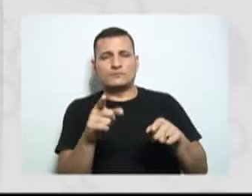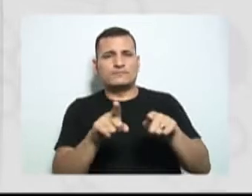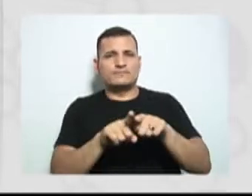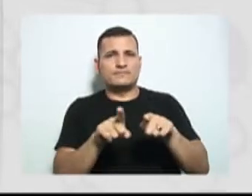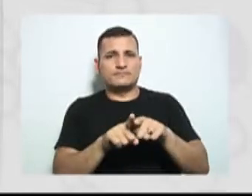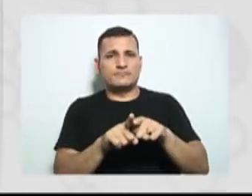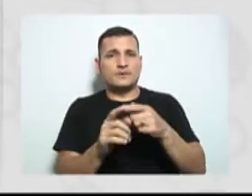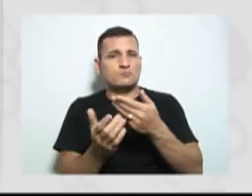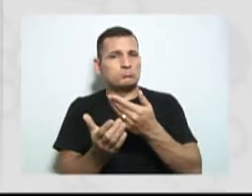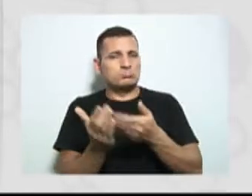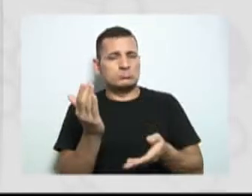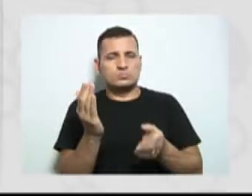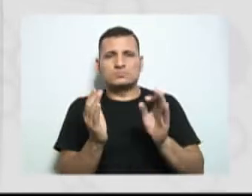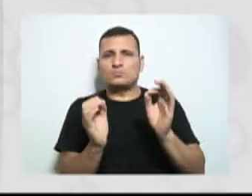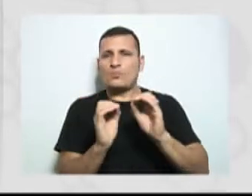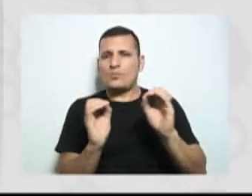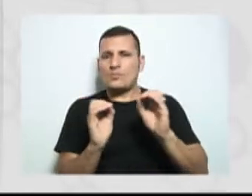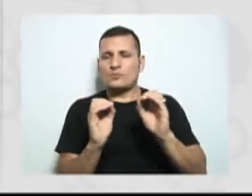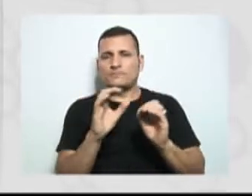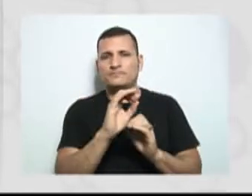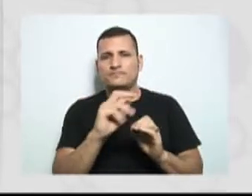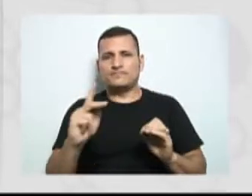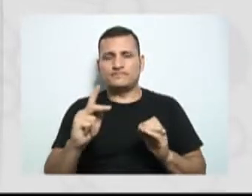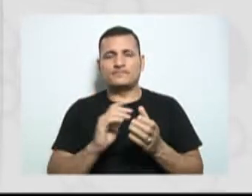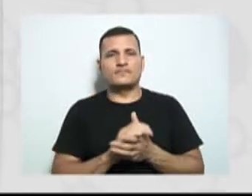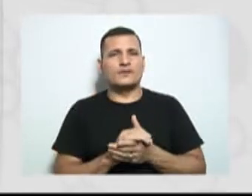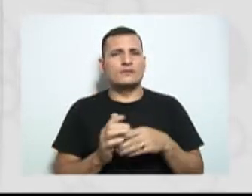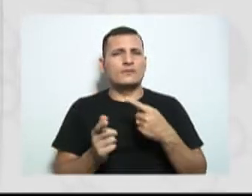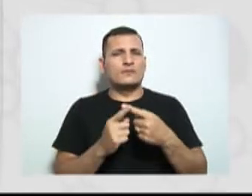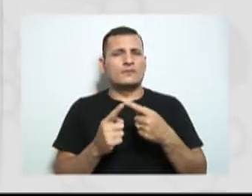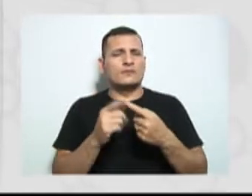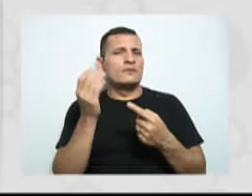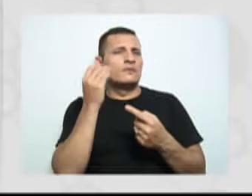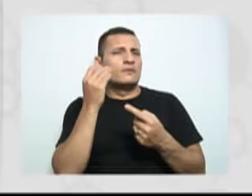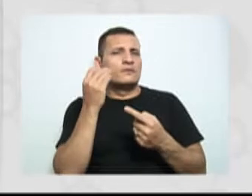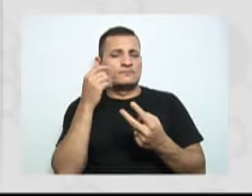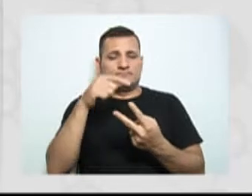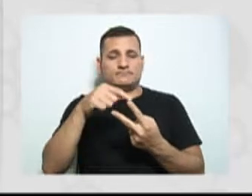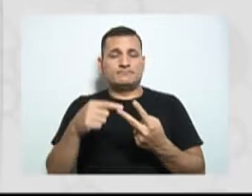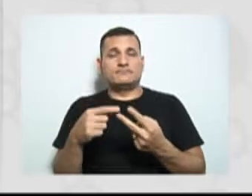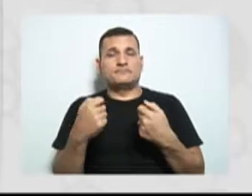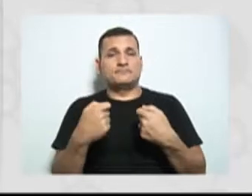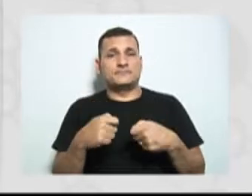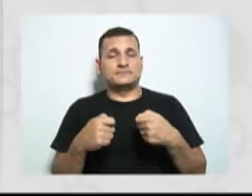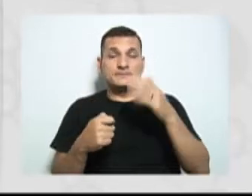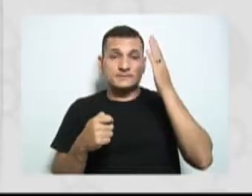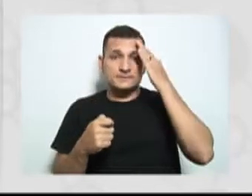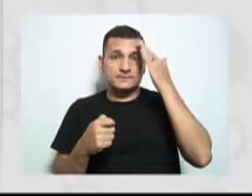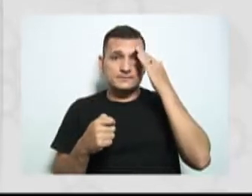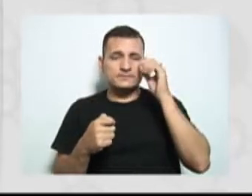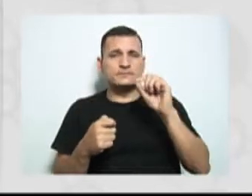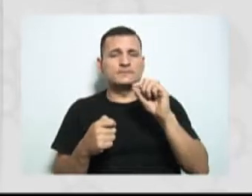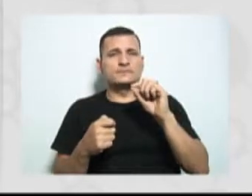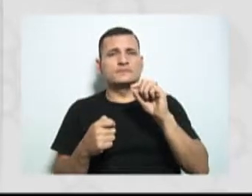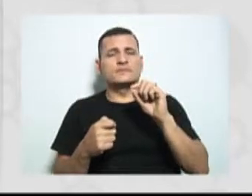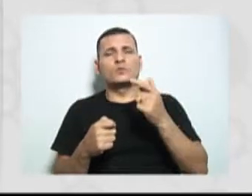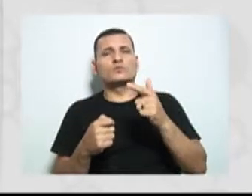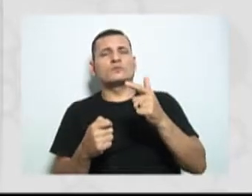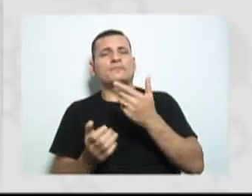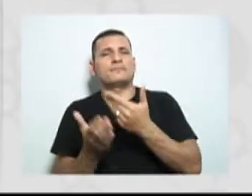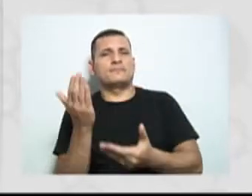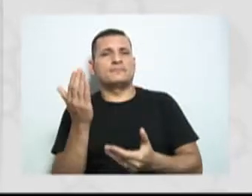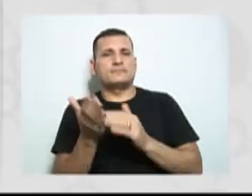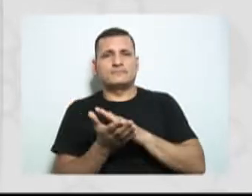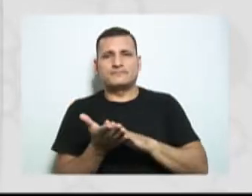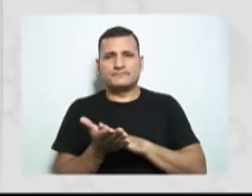à cooperativa. Por que eu tenho que verificar isso? Porque eu preciso definir para que não tenha o quê? Nenhum tipo de perda, nenhum